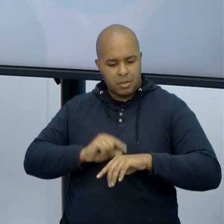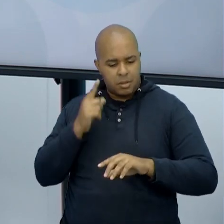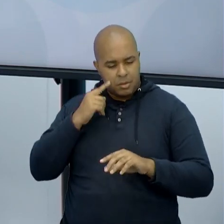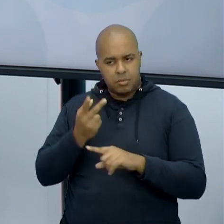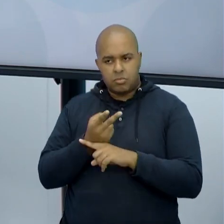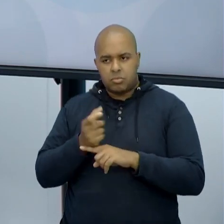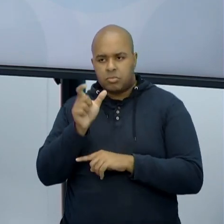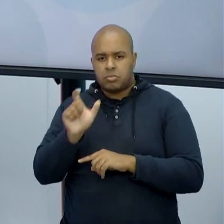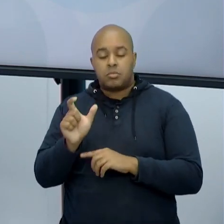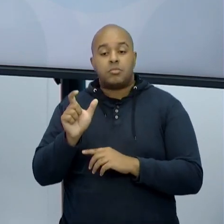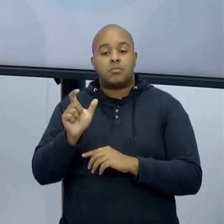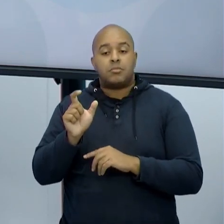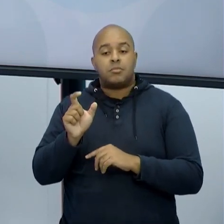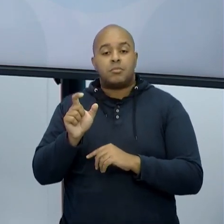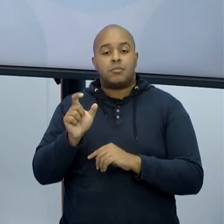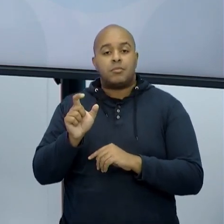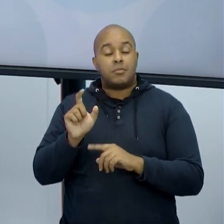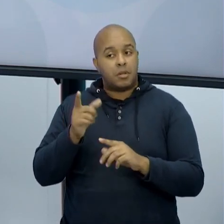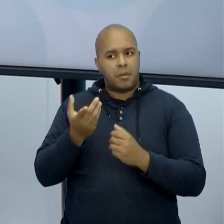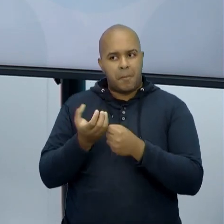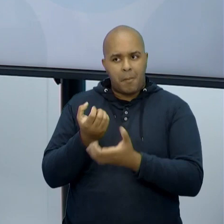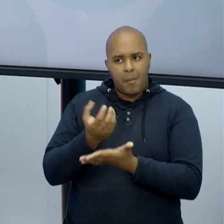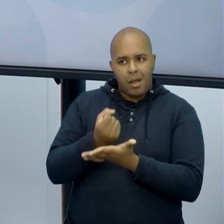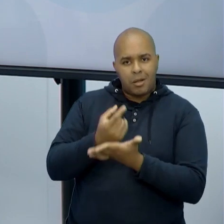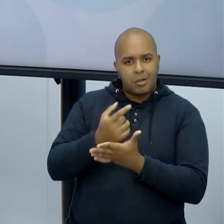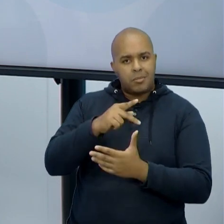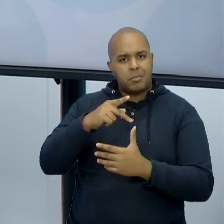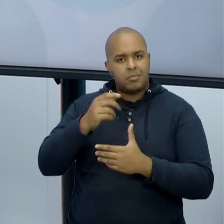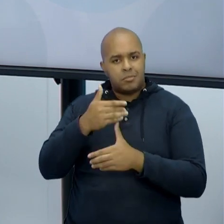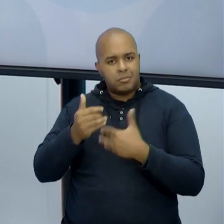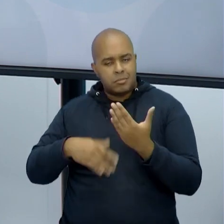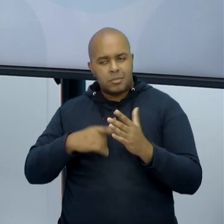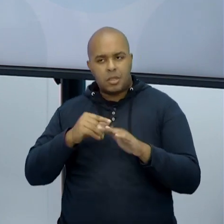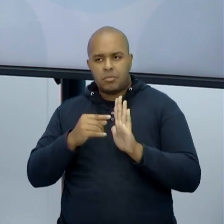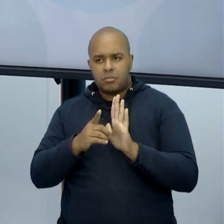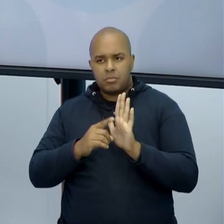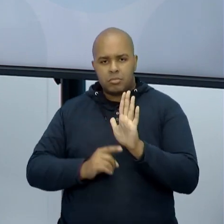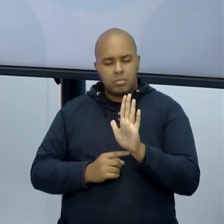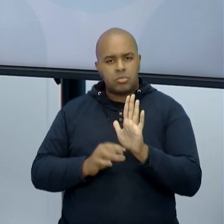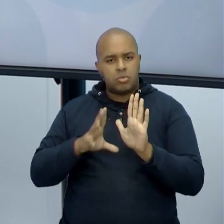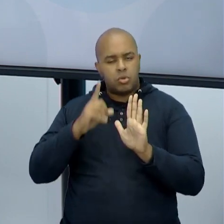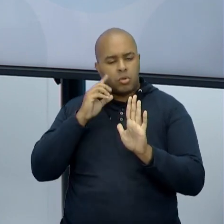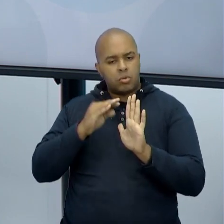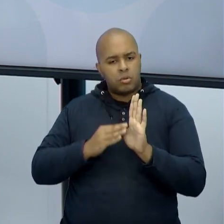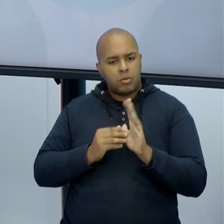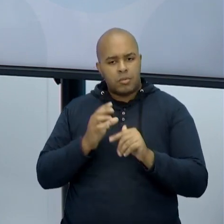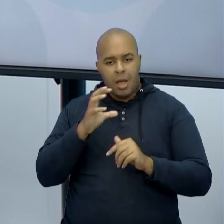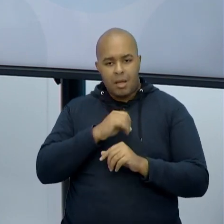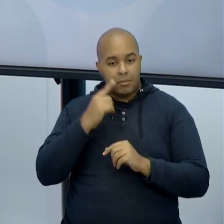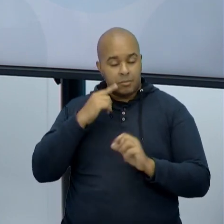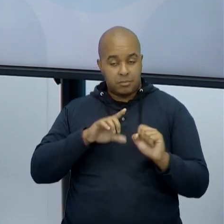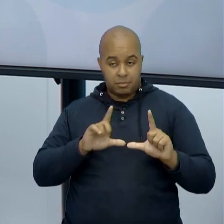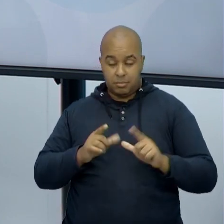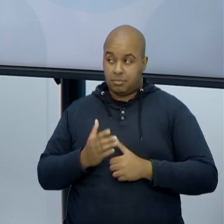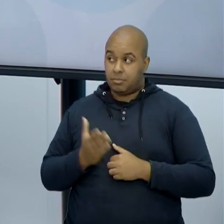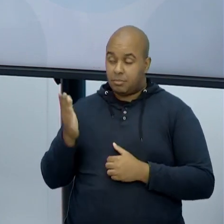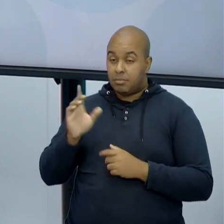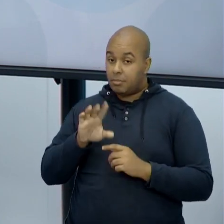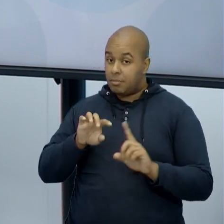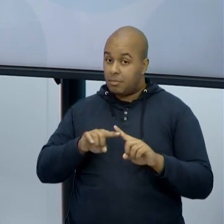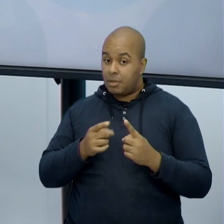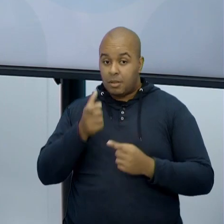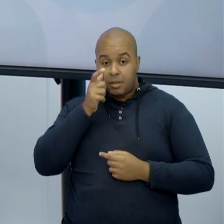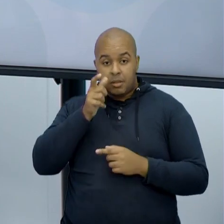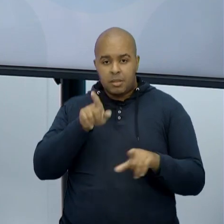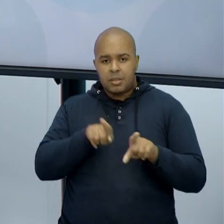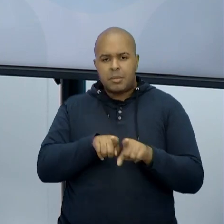procura aí e tal, e baixa o PPT, você vai ter todas as indicações. Vou passar bem rapidinho aqui, mas é